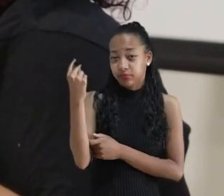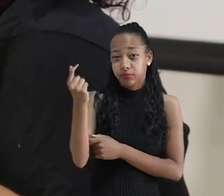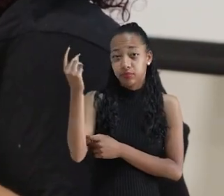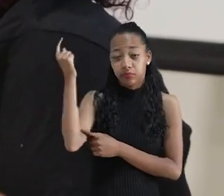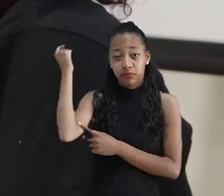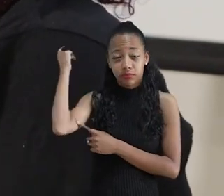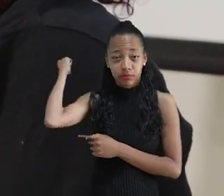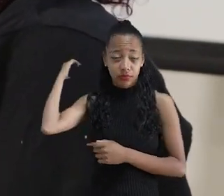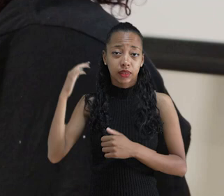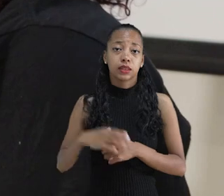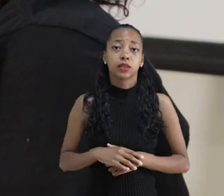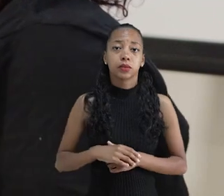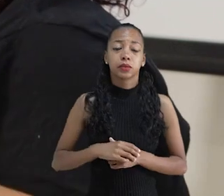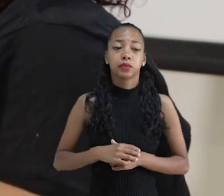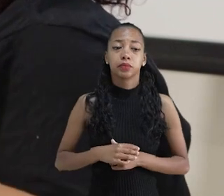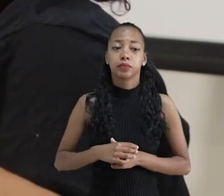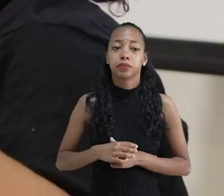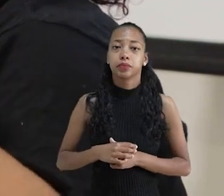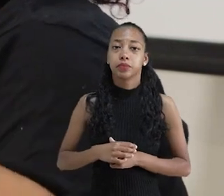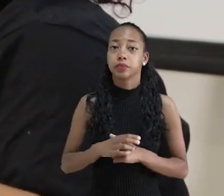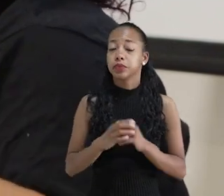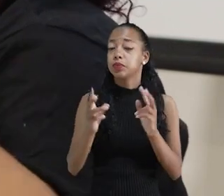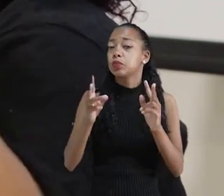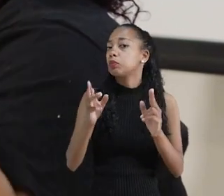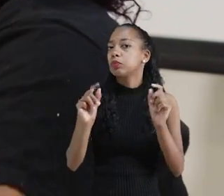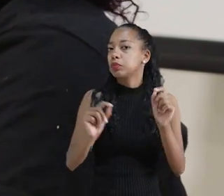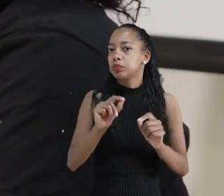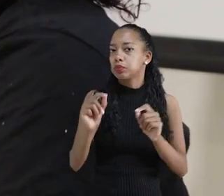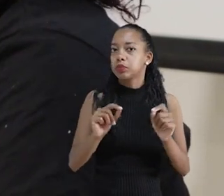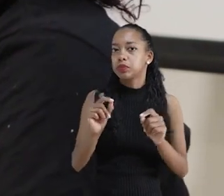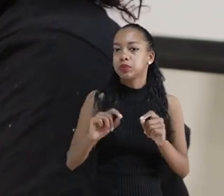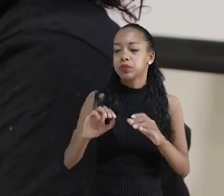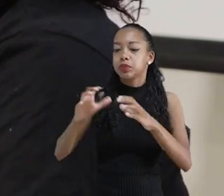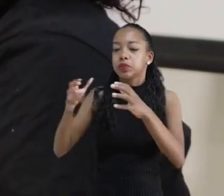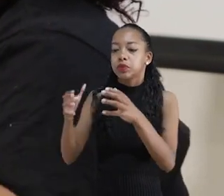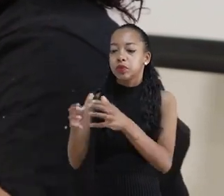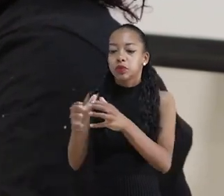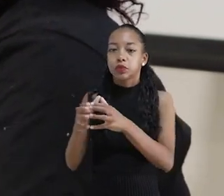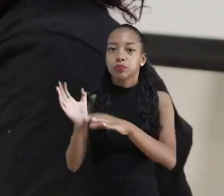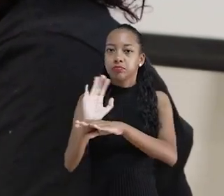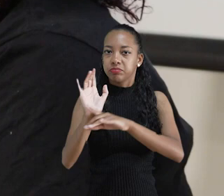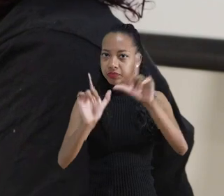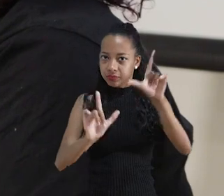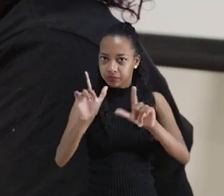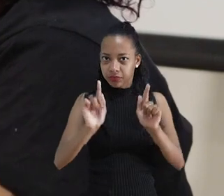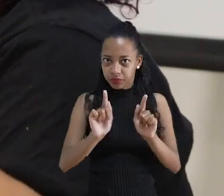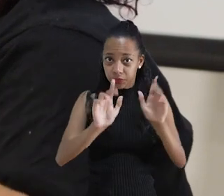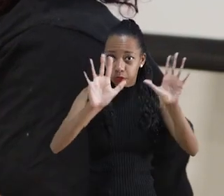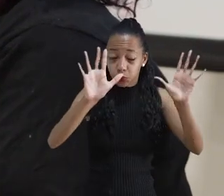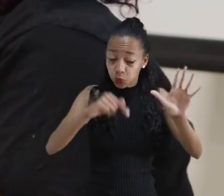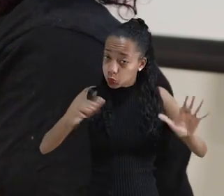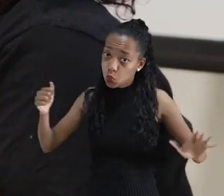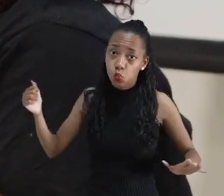Eh esses coletivos eles compõem como uma como se fosse uma nova geração né desse cinema feito em Guarulhos porque